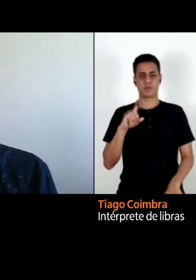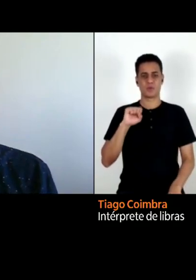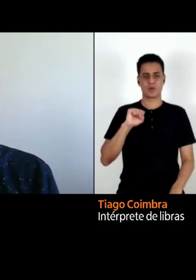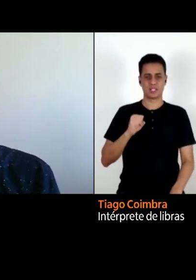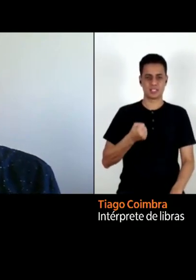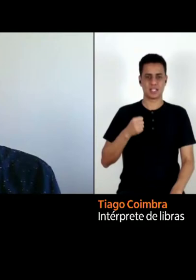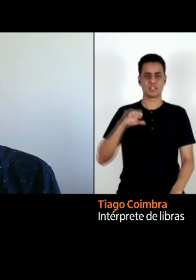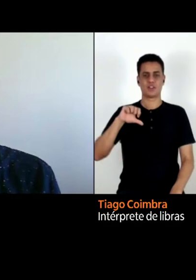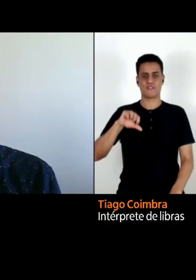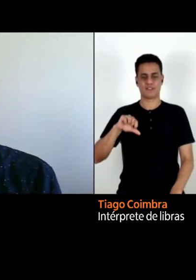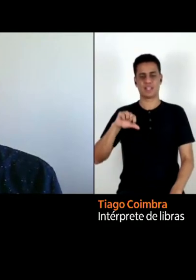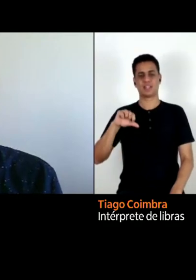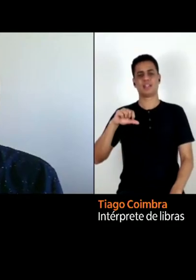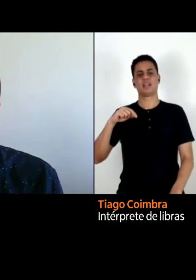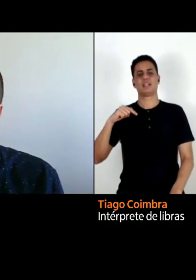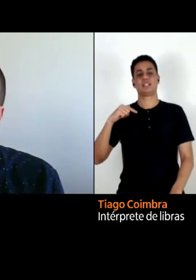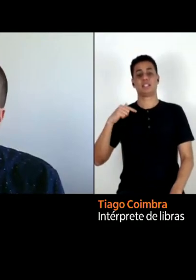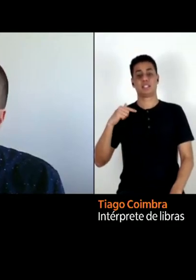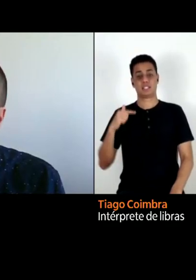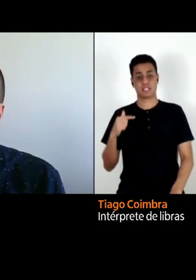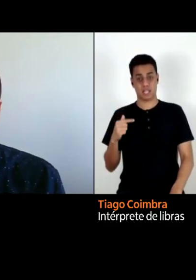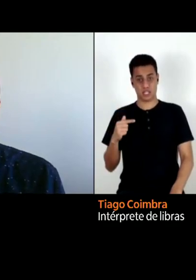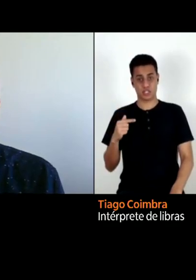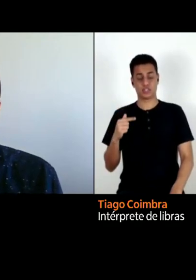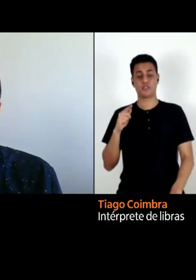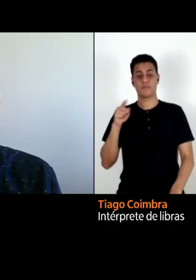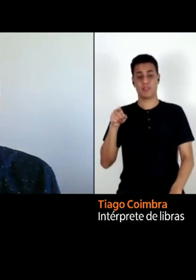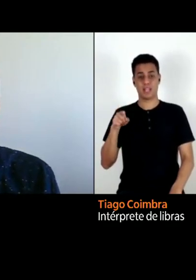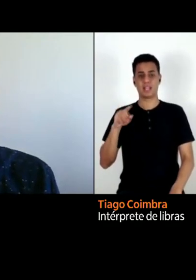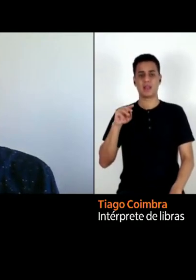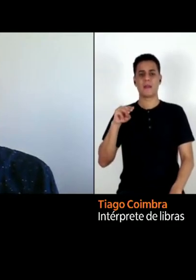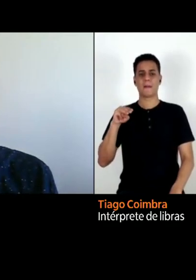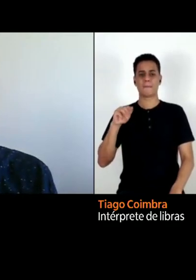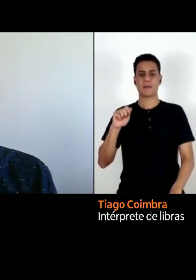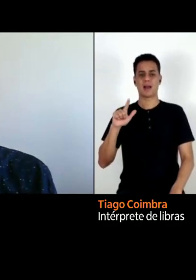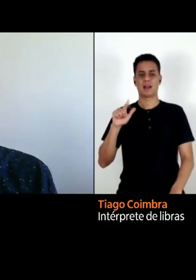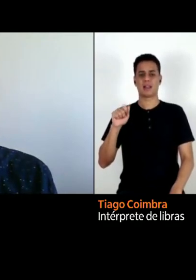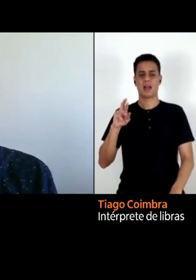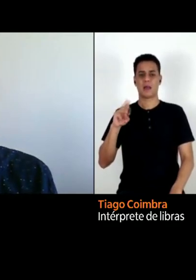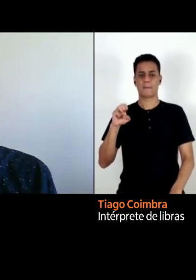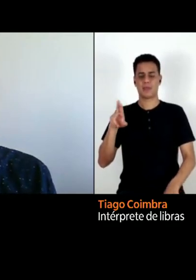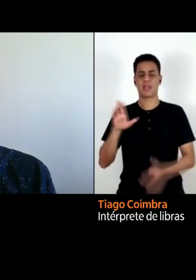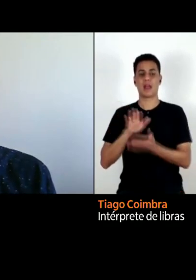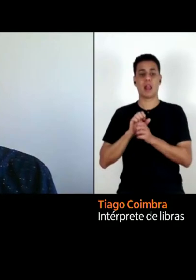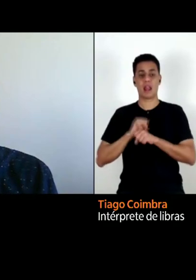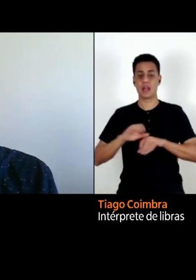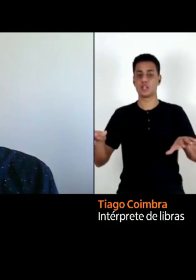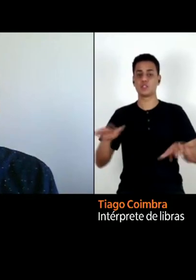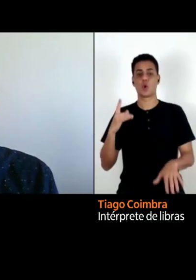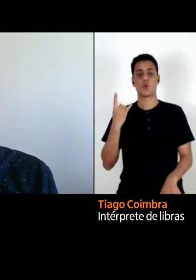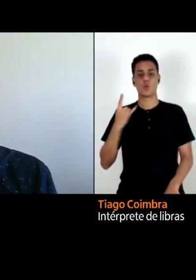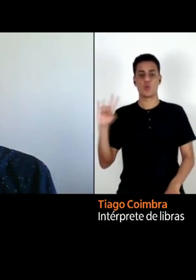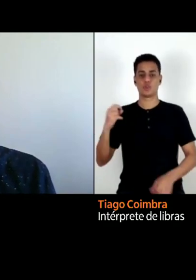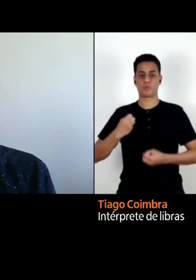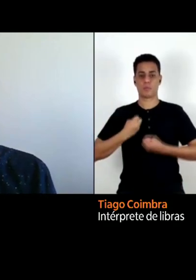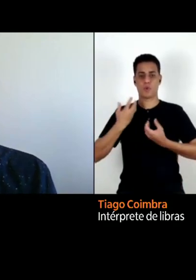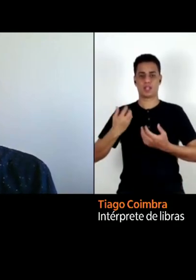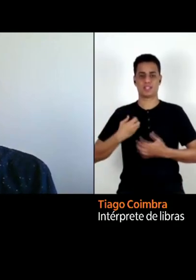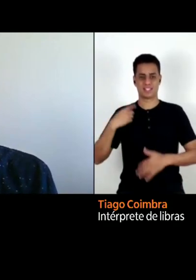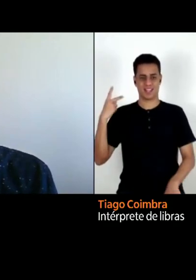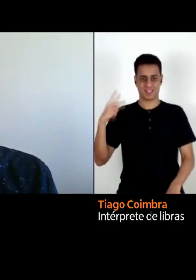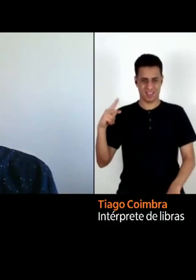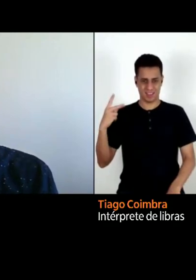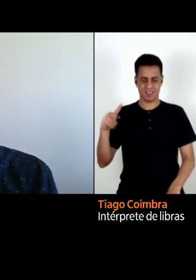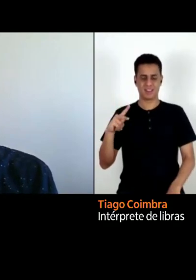1897, Mallarmé lançou seu último poema, O Marco Matricial da Modernidade, Um Lance de Dados, e